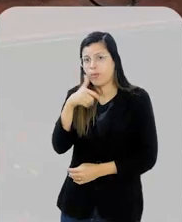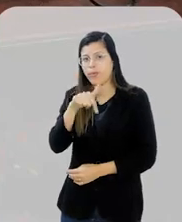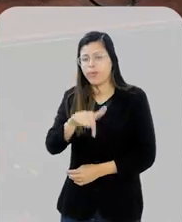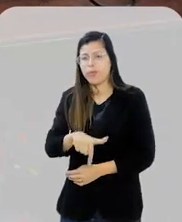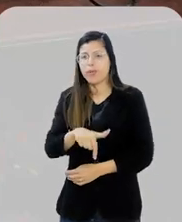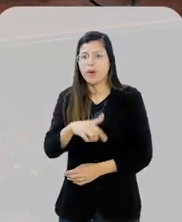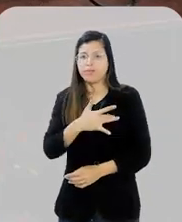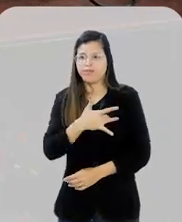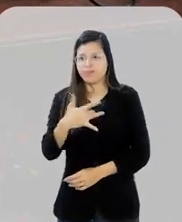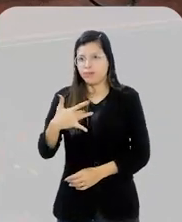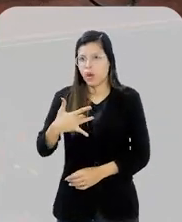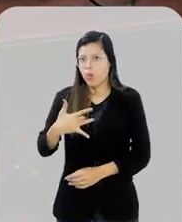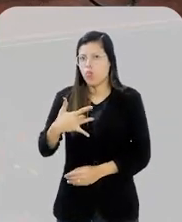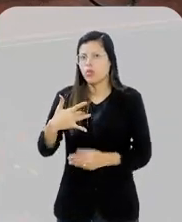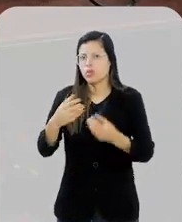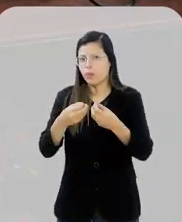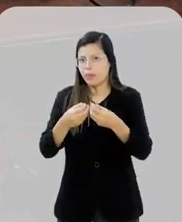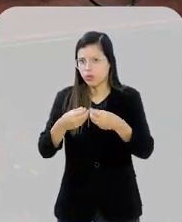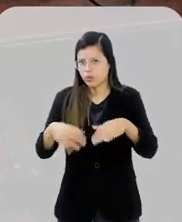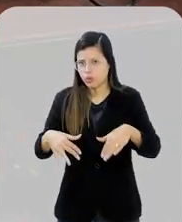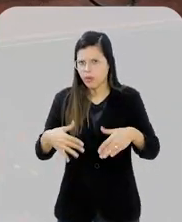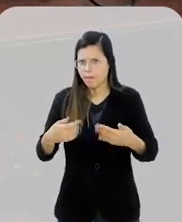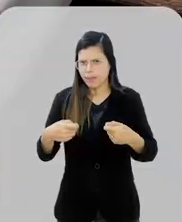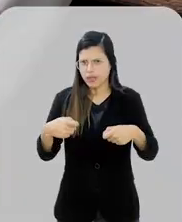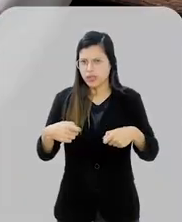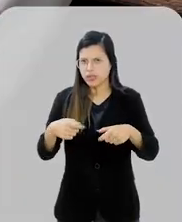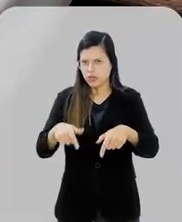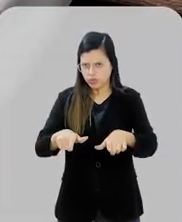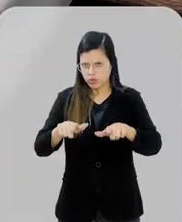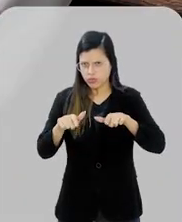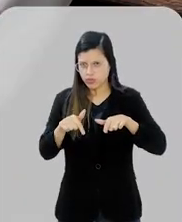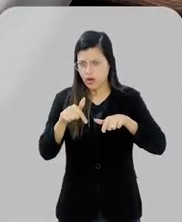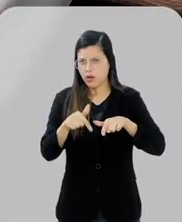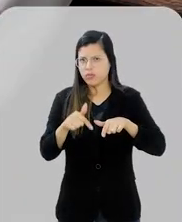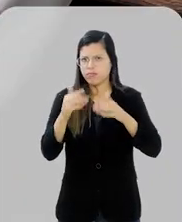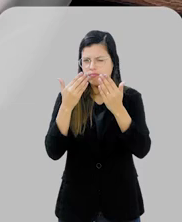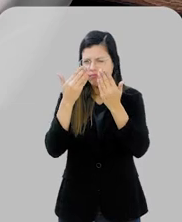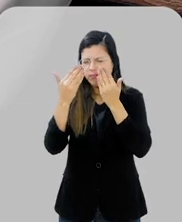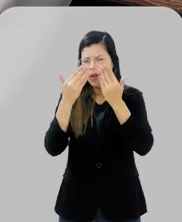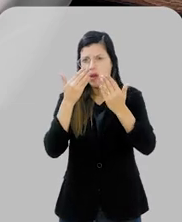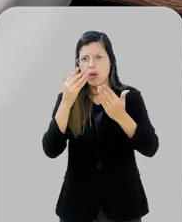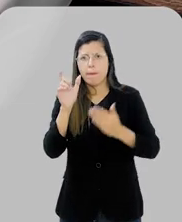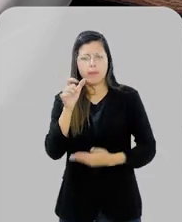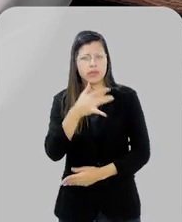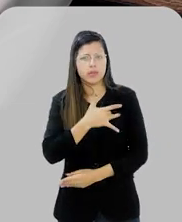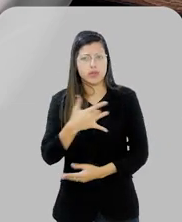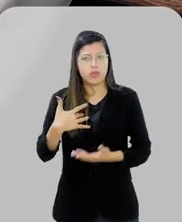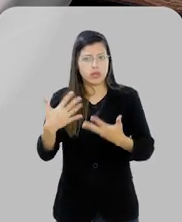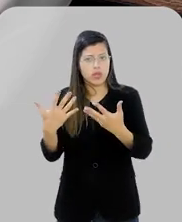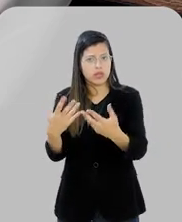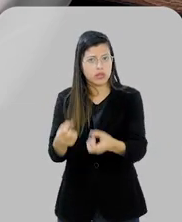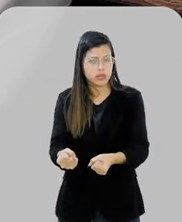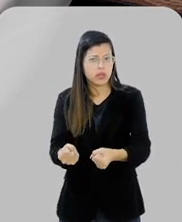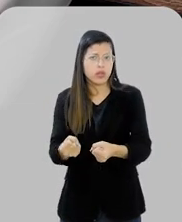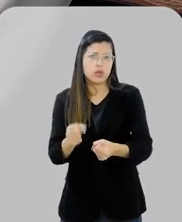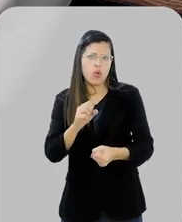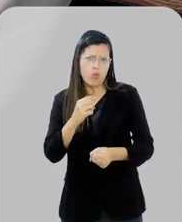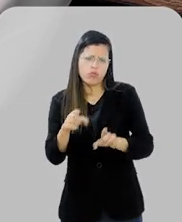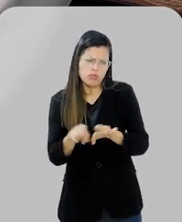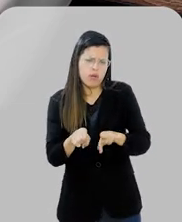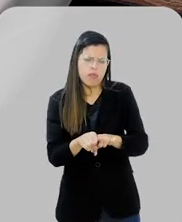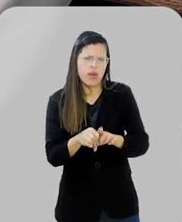saúde afetada, precisa também de um laudo psicológico nesse sentido para que o plano de saúde aceite ou mesmo também para o atendimento pelo